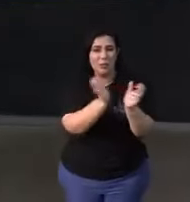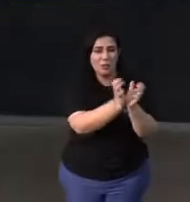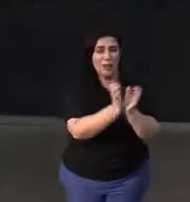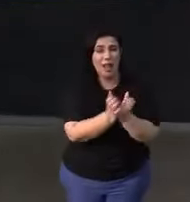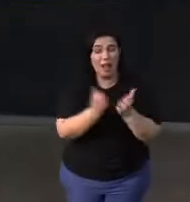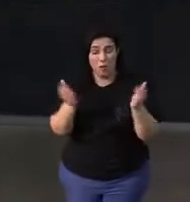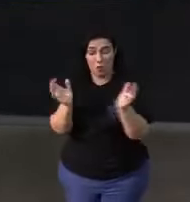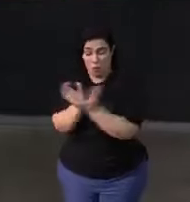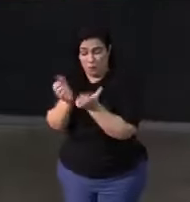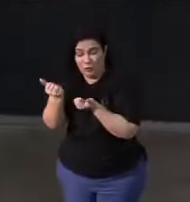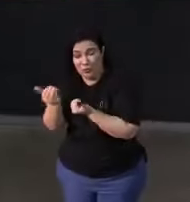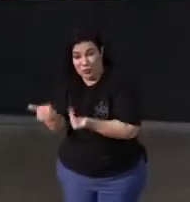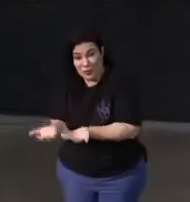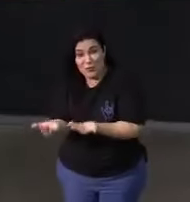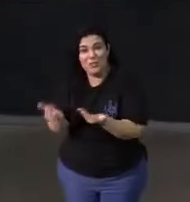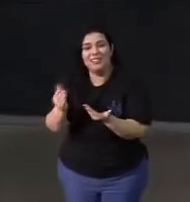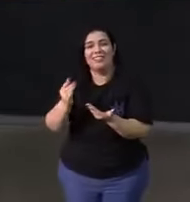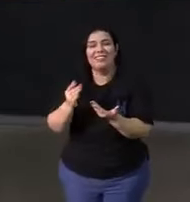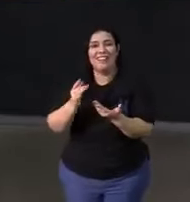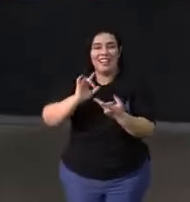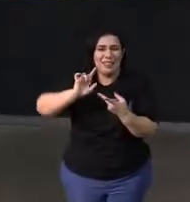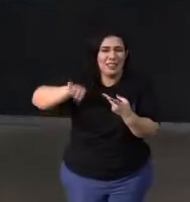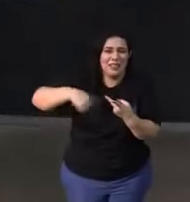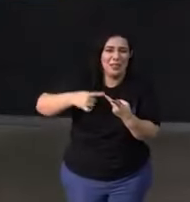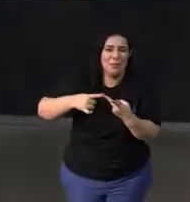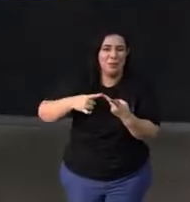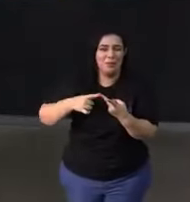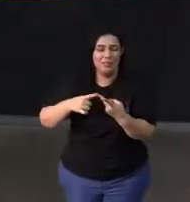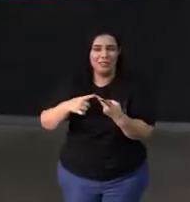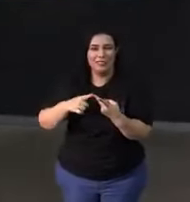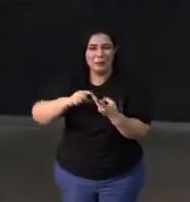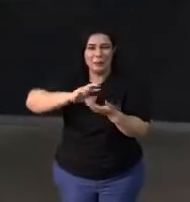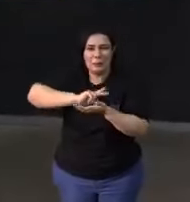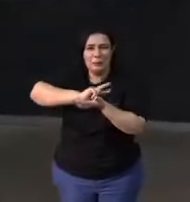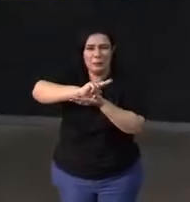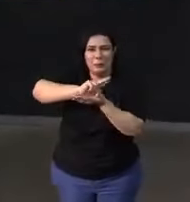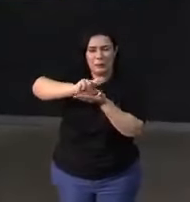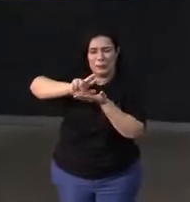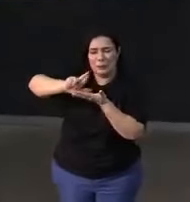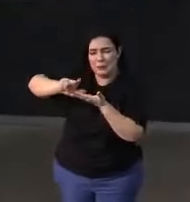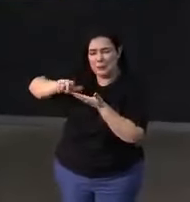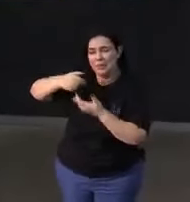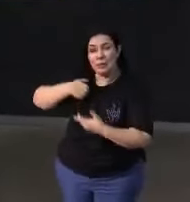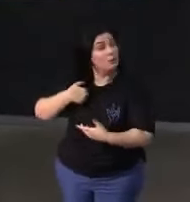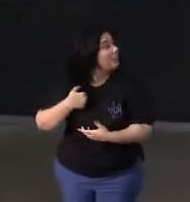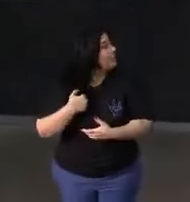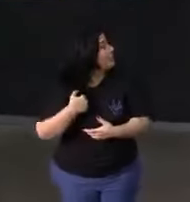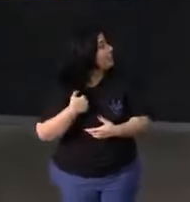da juventude, agora vem o pessoal aí do worship e tal. E eu ali já assim, ó.